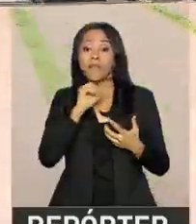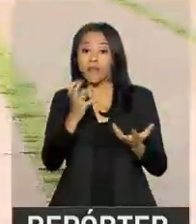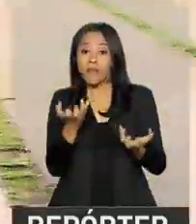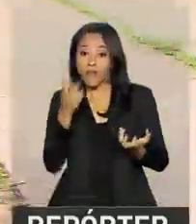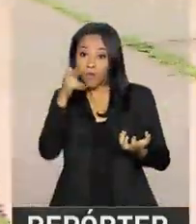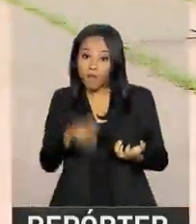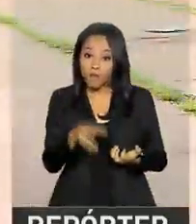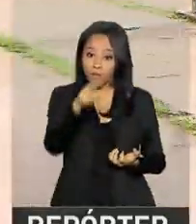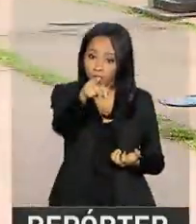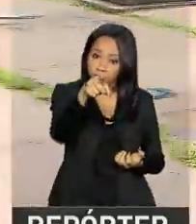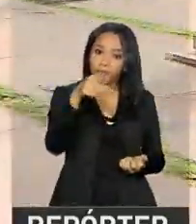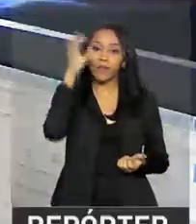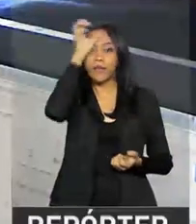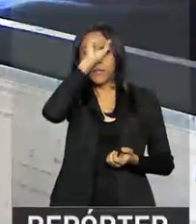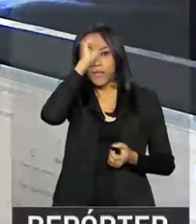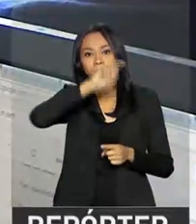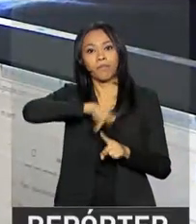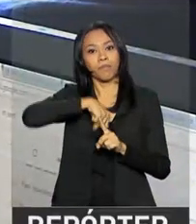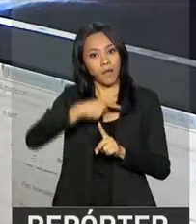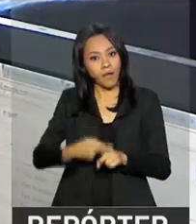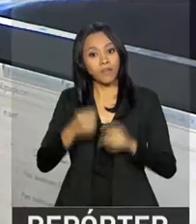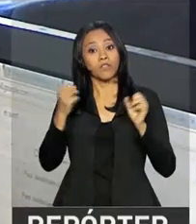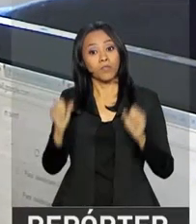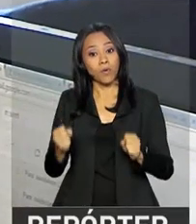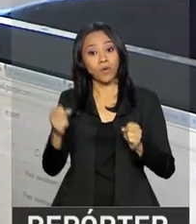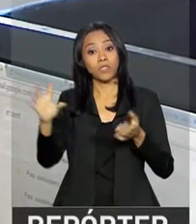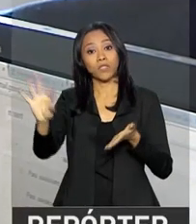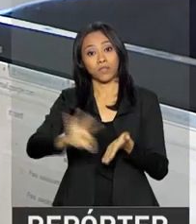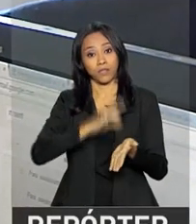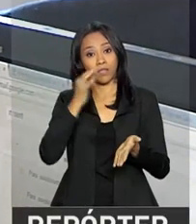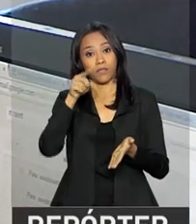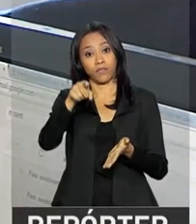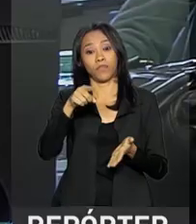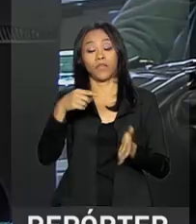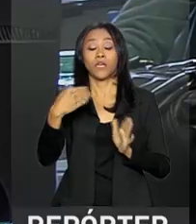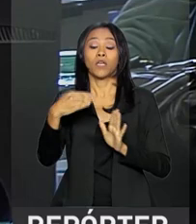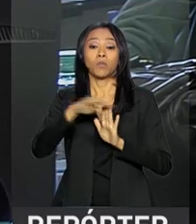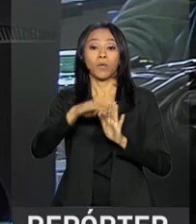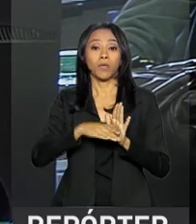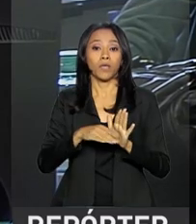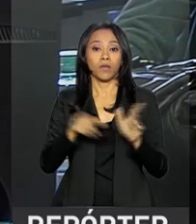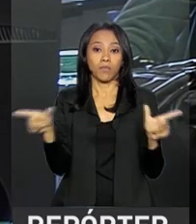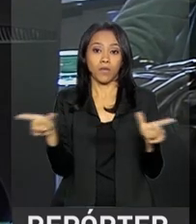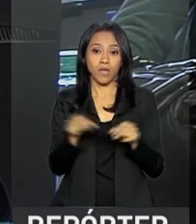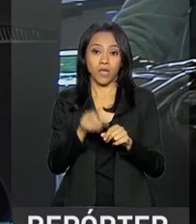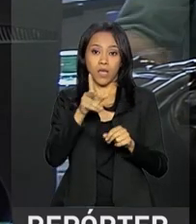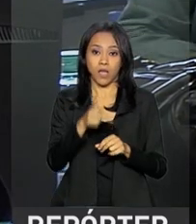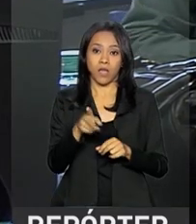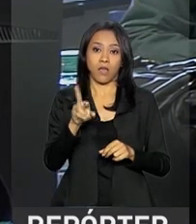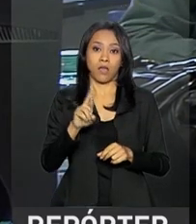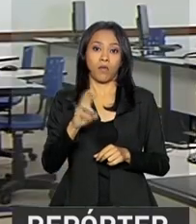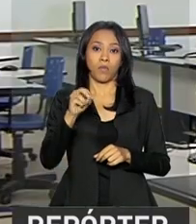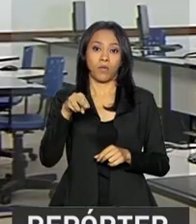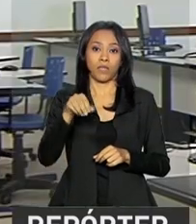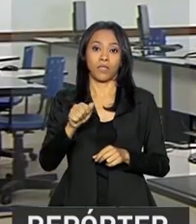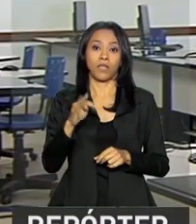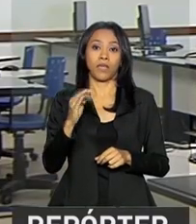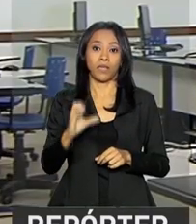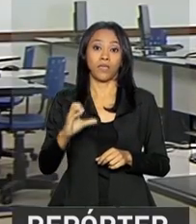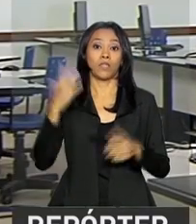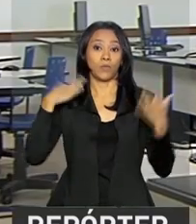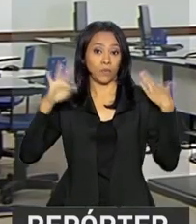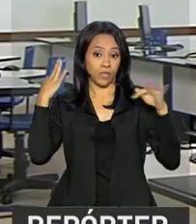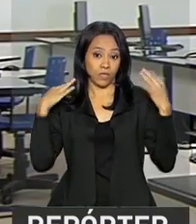o Gabriel e aprender mais, pode se matricular no programa Pronatec Turismo. São mais de 200 mil vagas em todo o